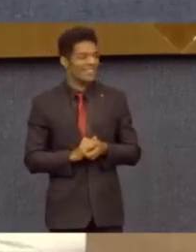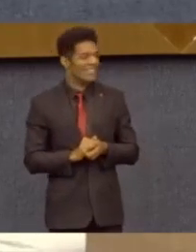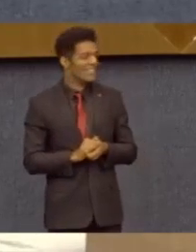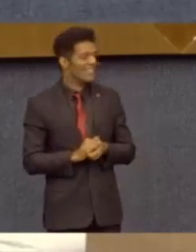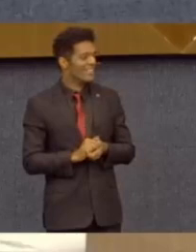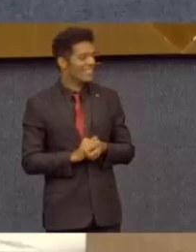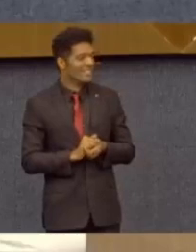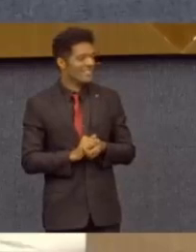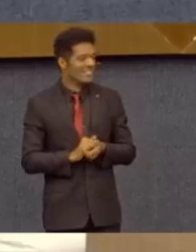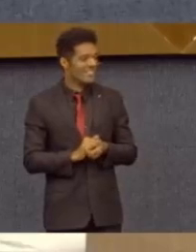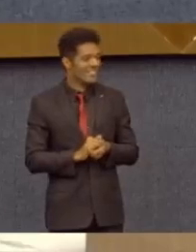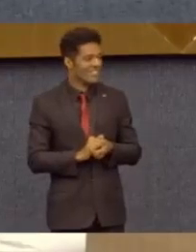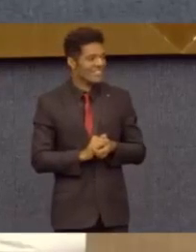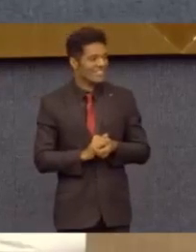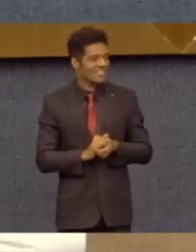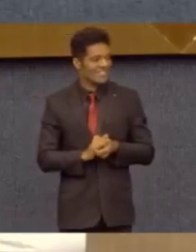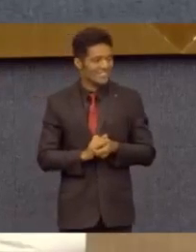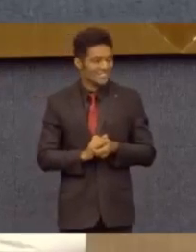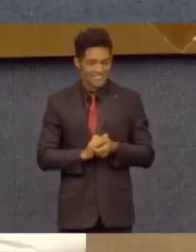Ah. Ai.